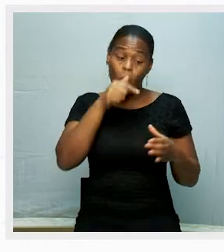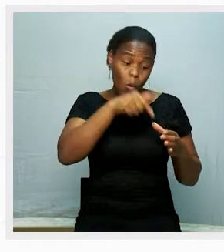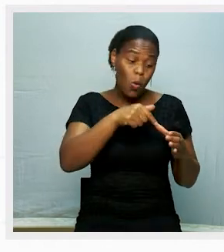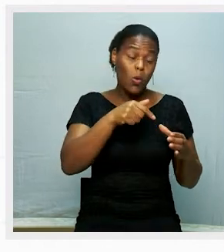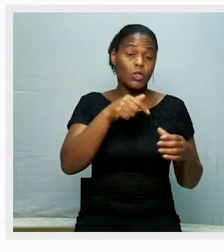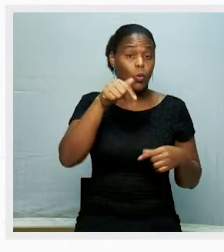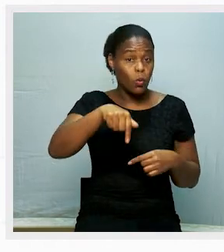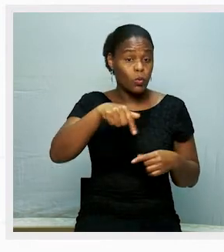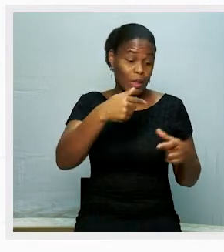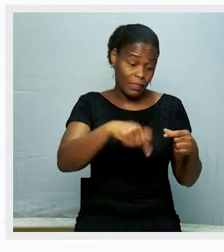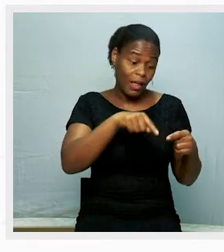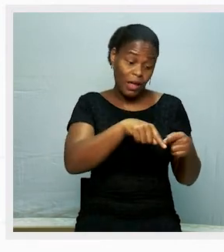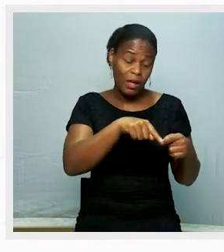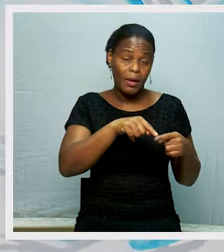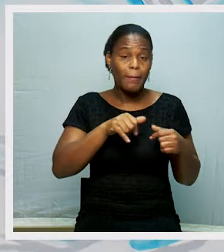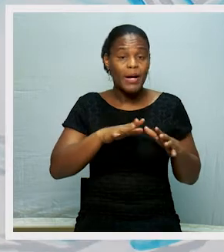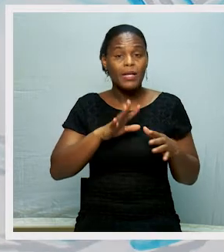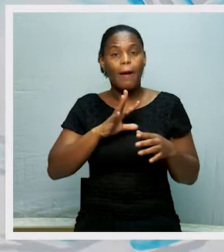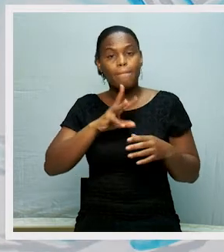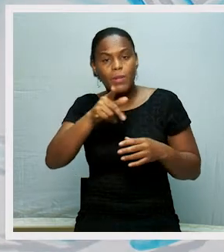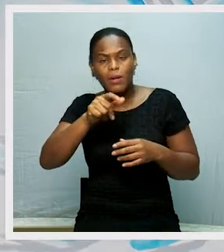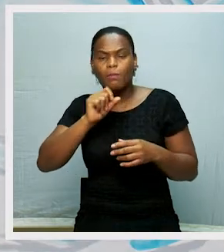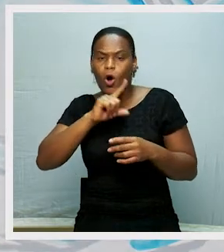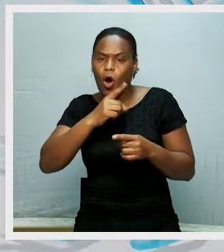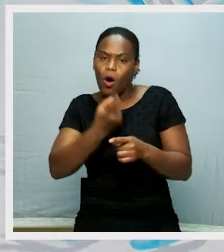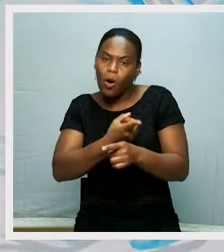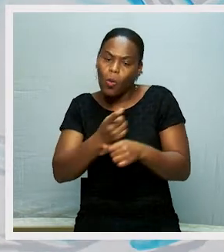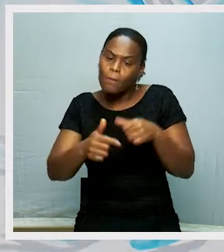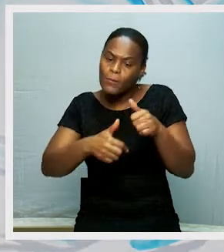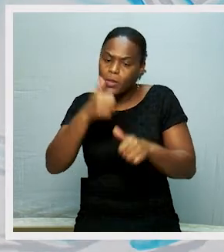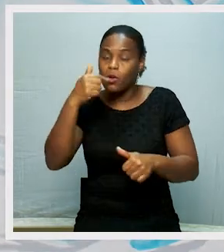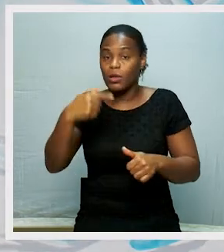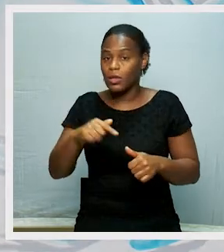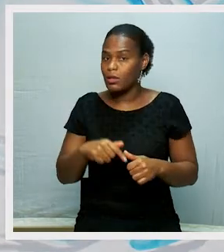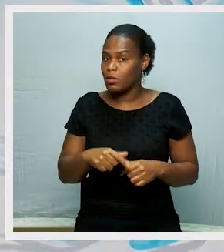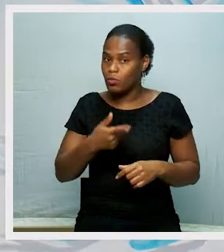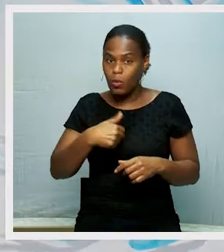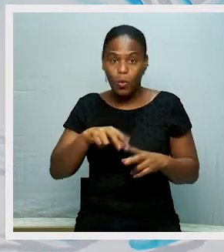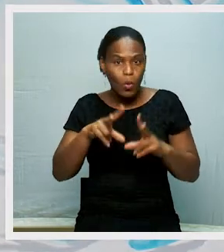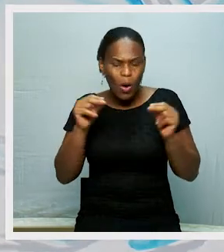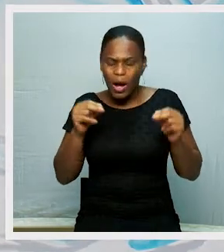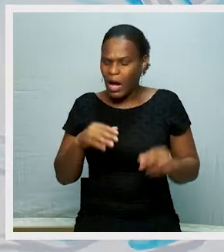mas amanhã poderá aparecer algo assim melhor. E nunca